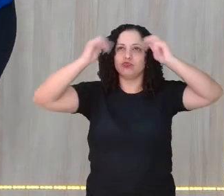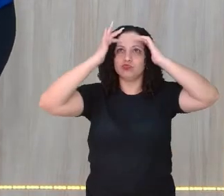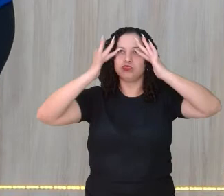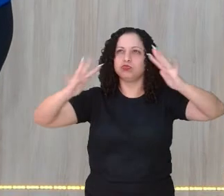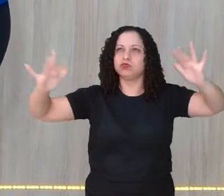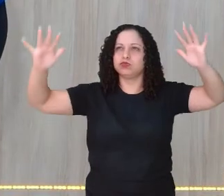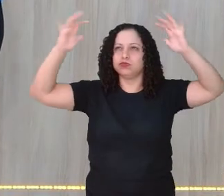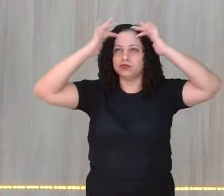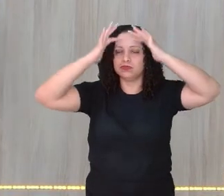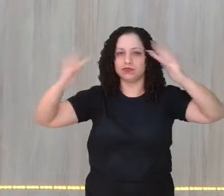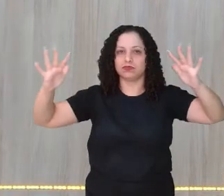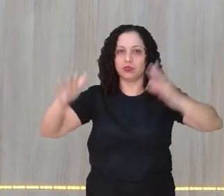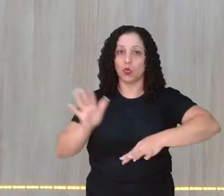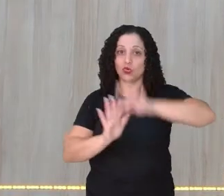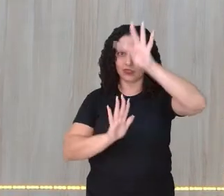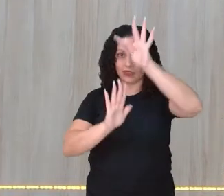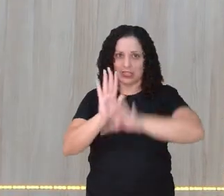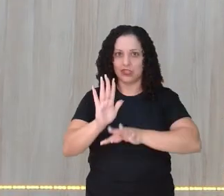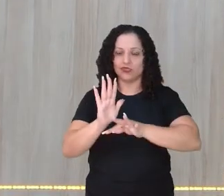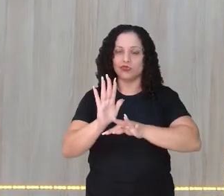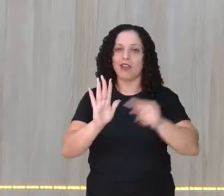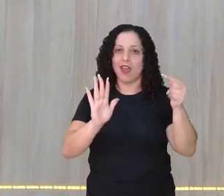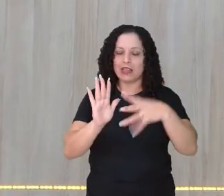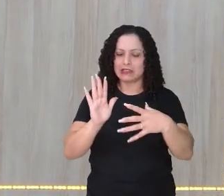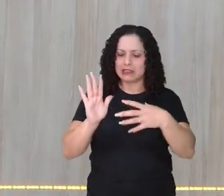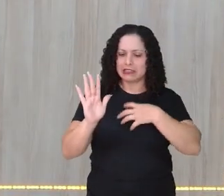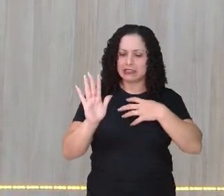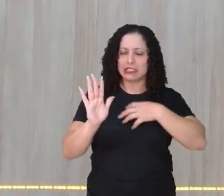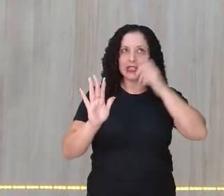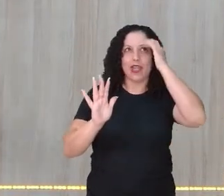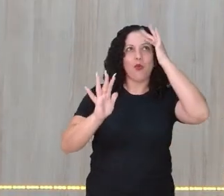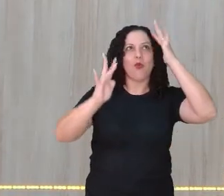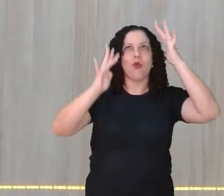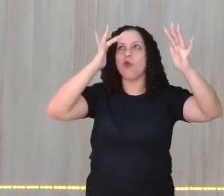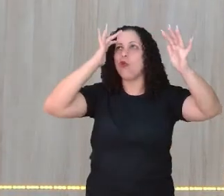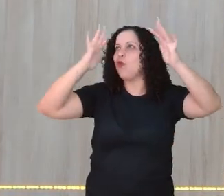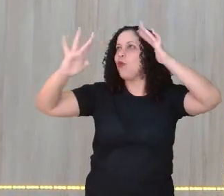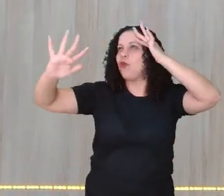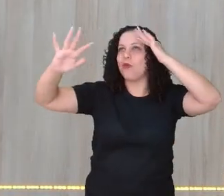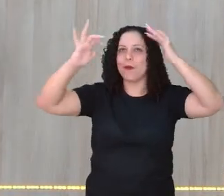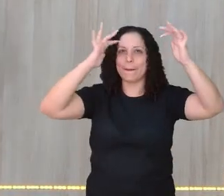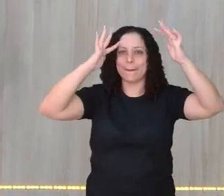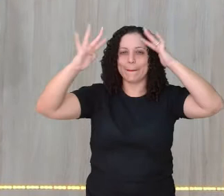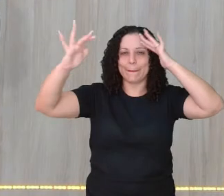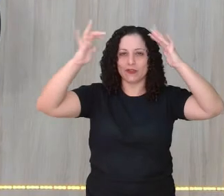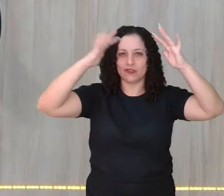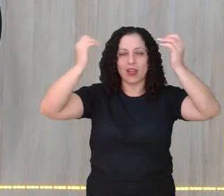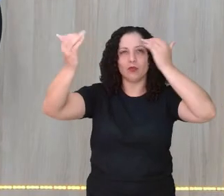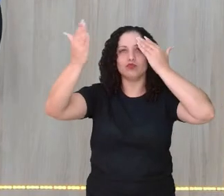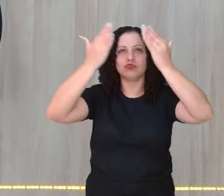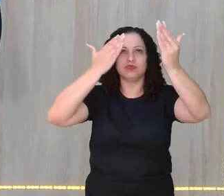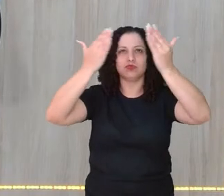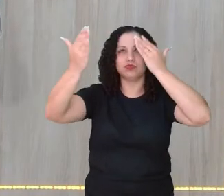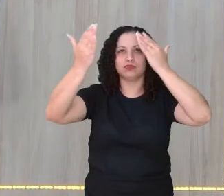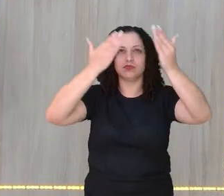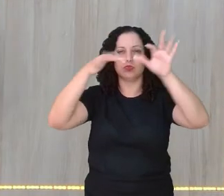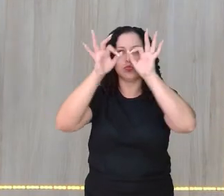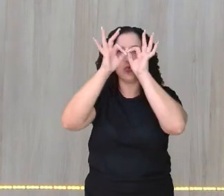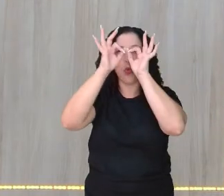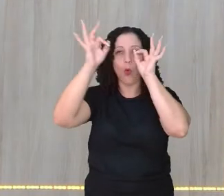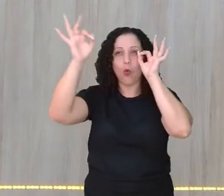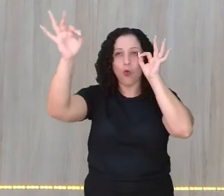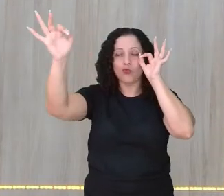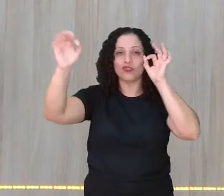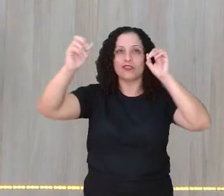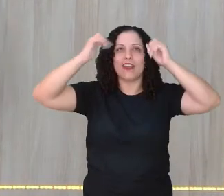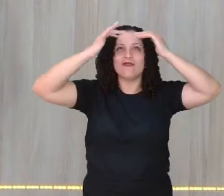diz assim que os textos nos levam a lugares imaginários, não é? A lugares distantes, que a gente consegue